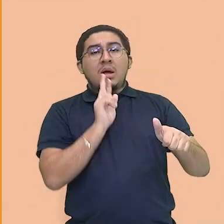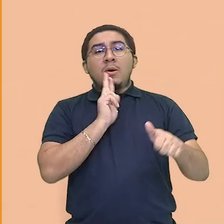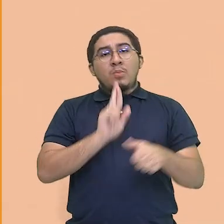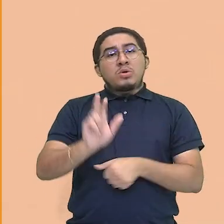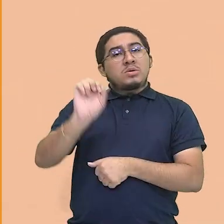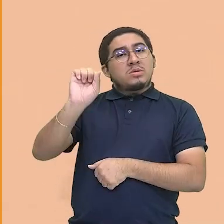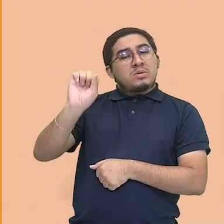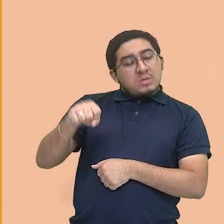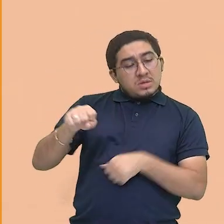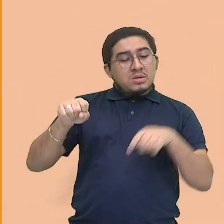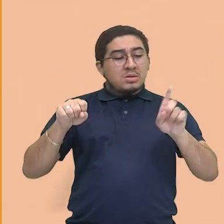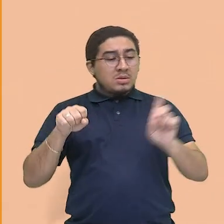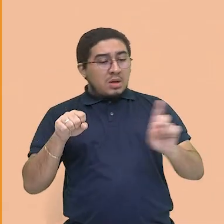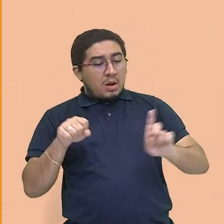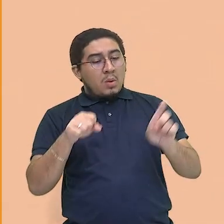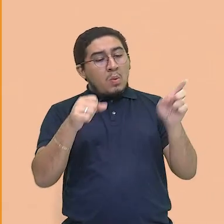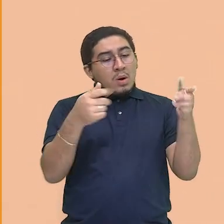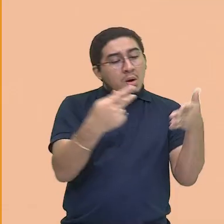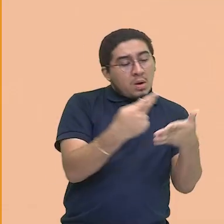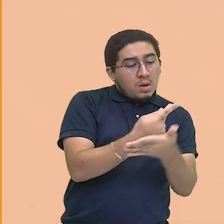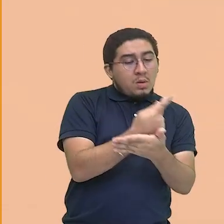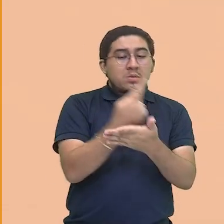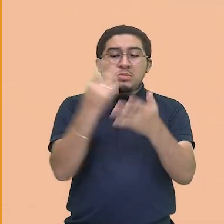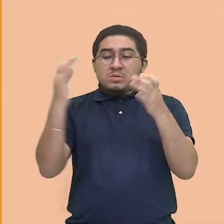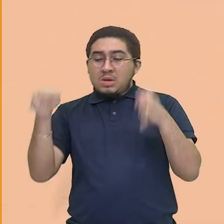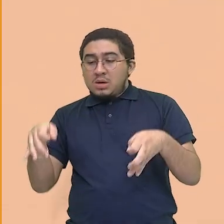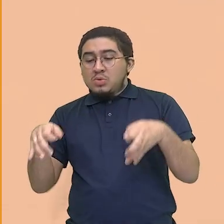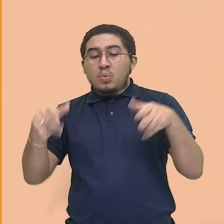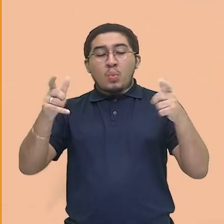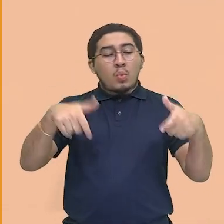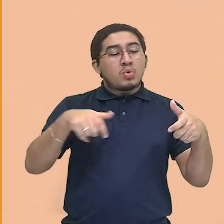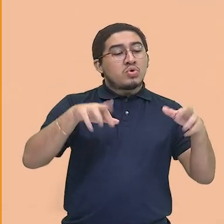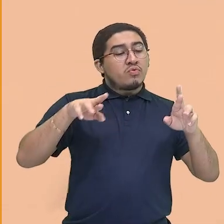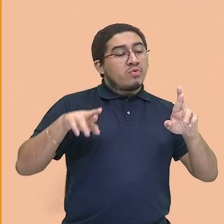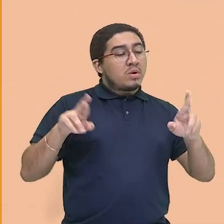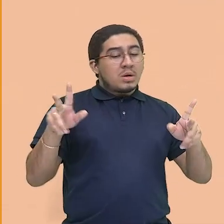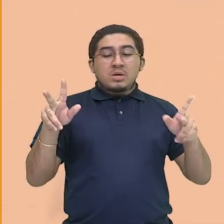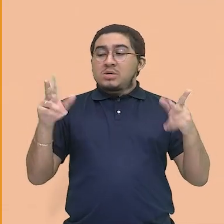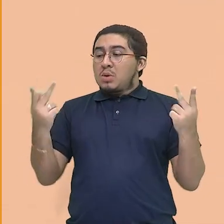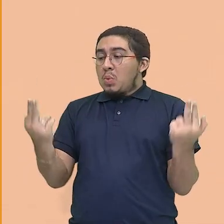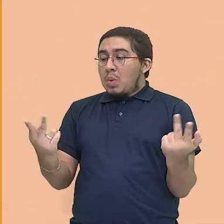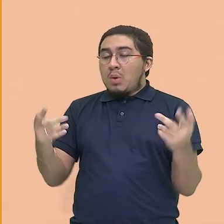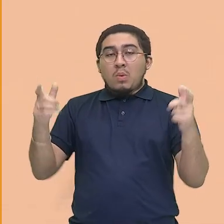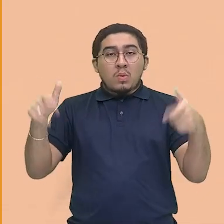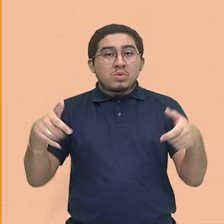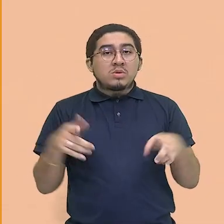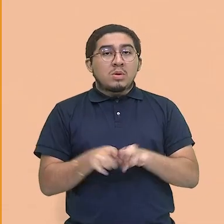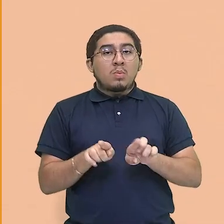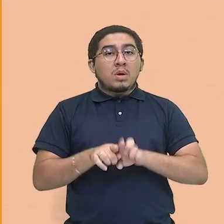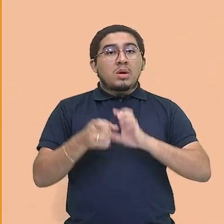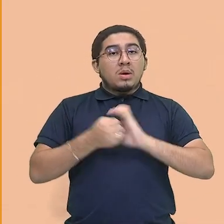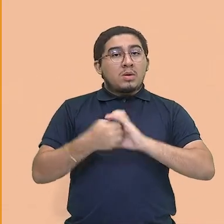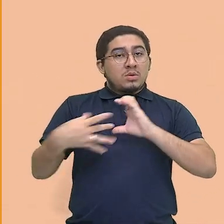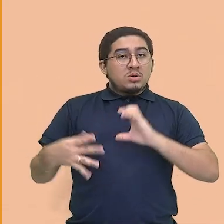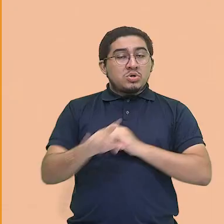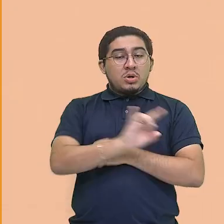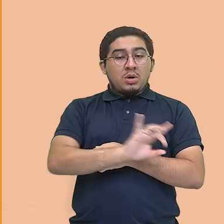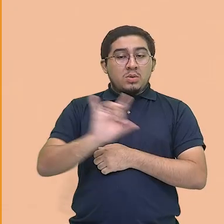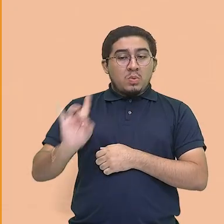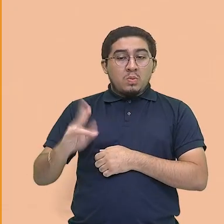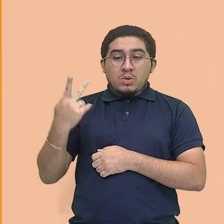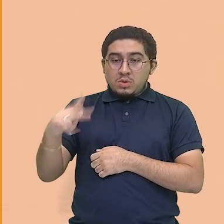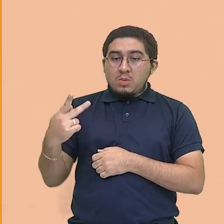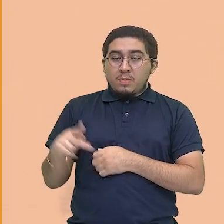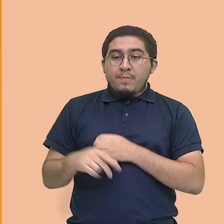se é diferente, onde é igual, onde é diferente e quais são as características de cada